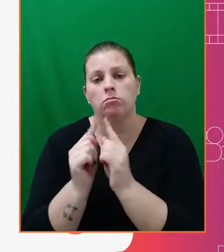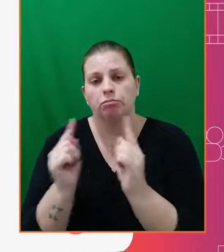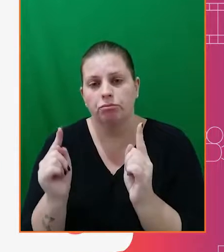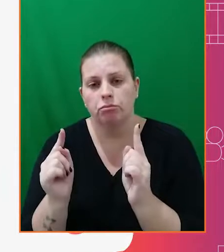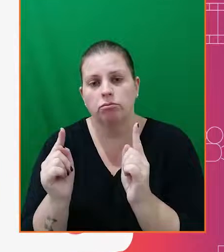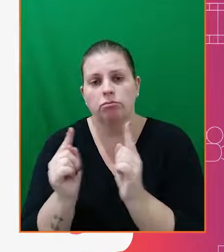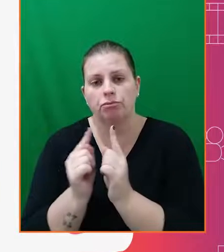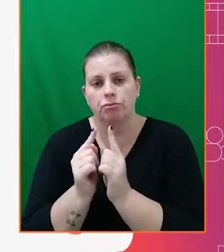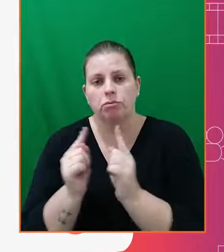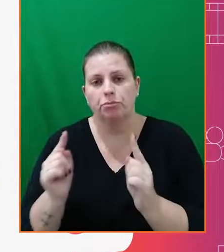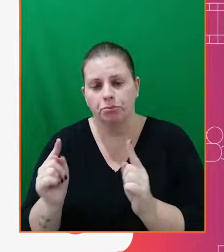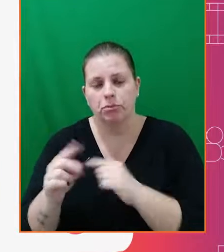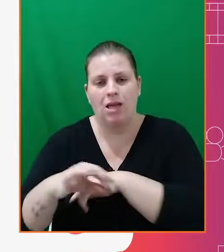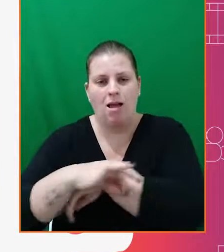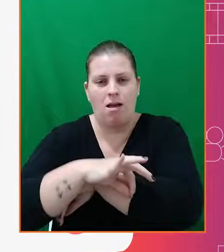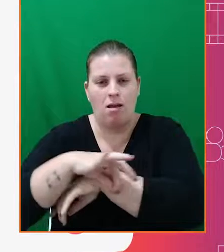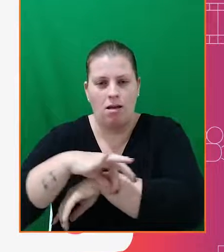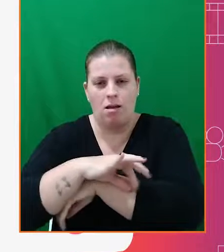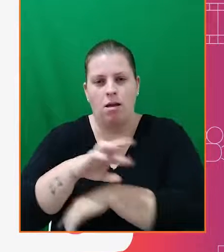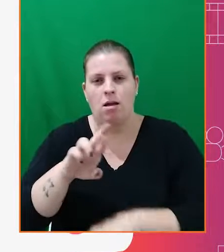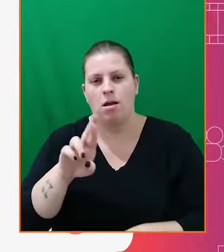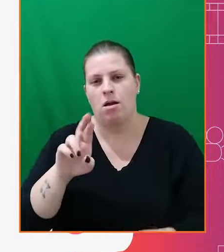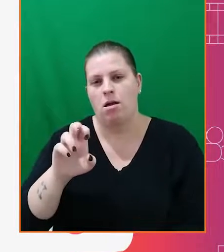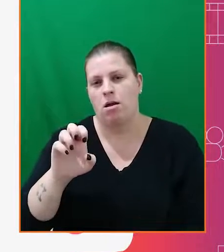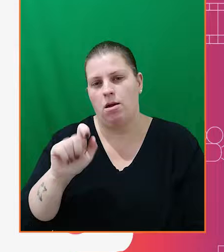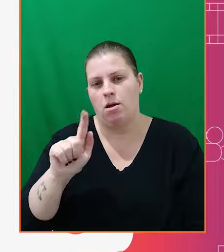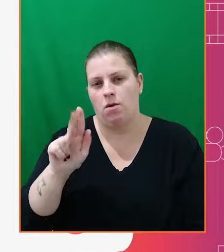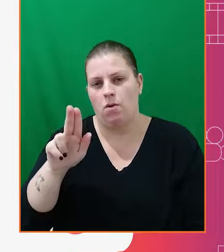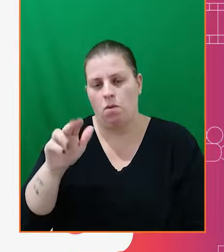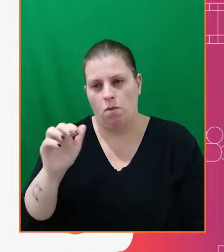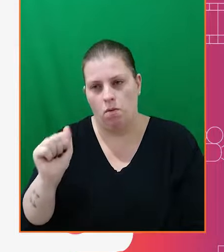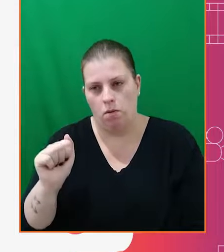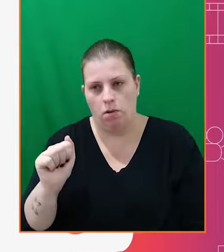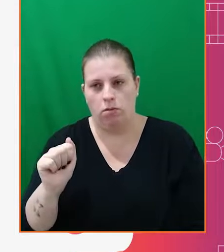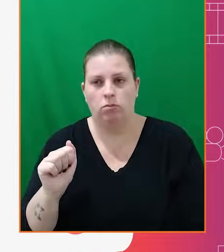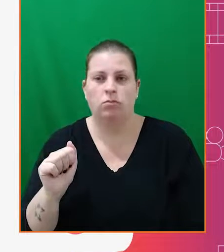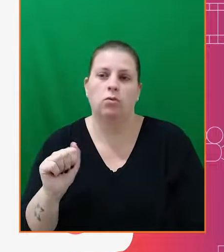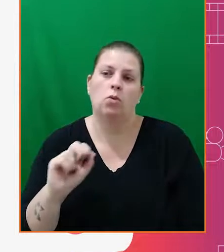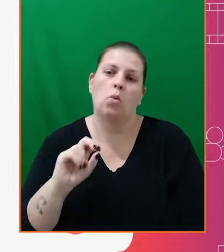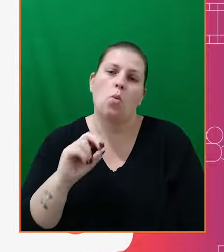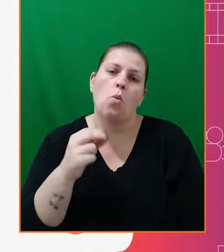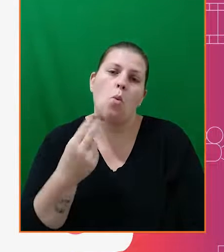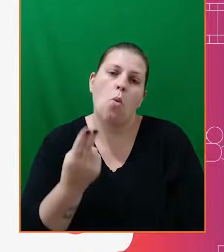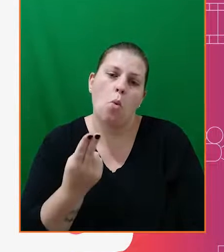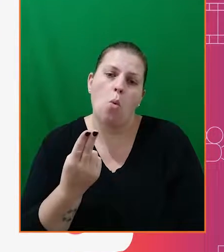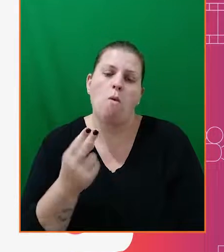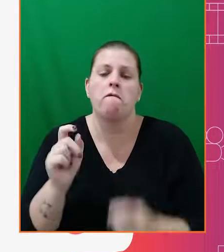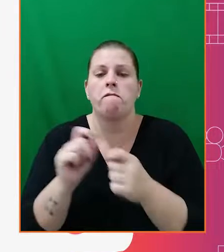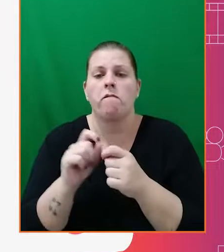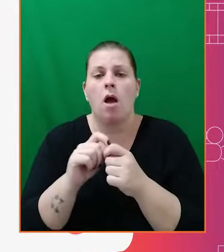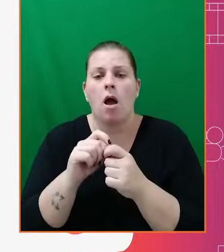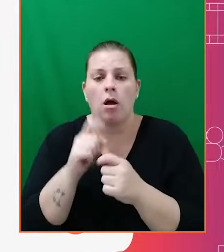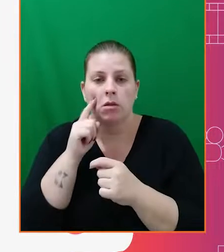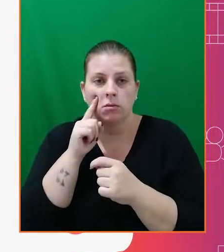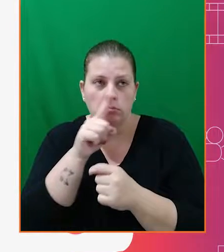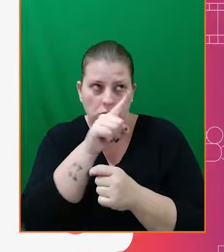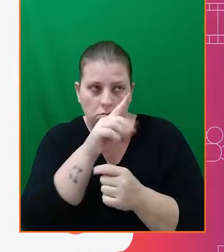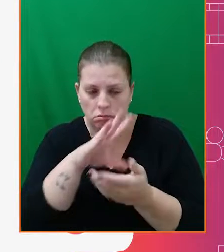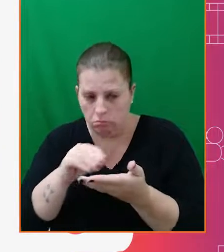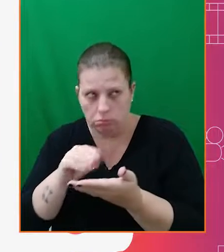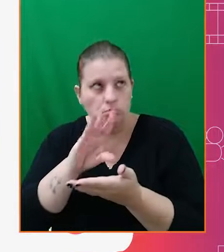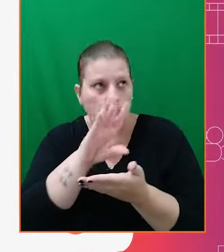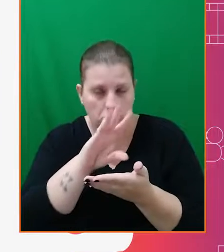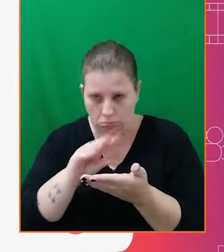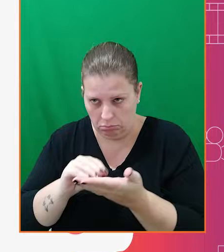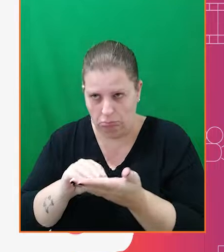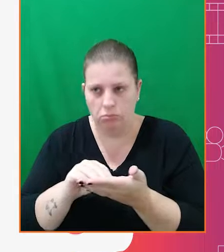pode ou medir aonde ele termina aqui e até onde ele vai aqui, ou você pode só fazer a